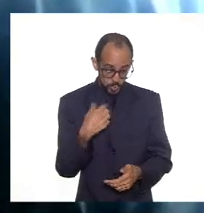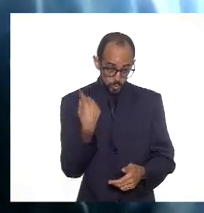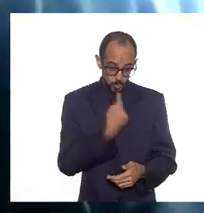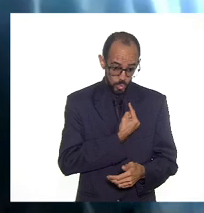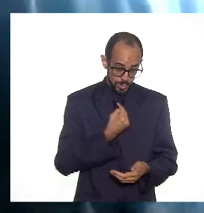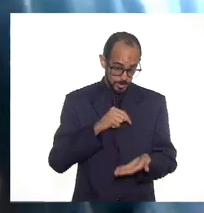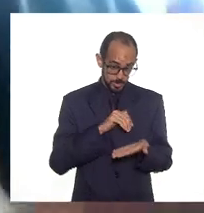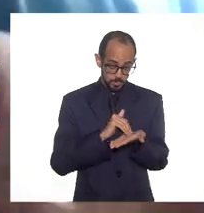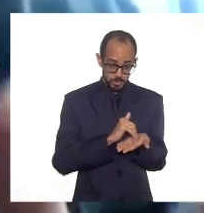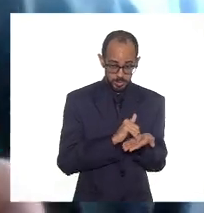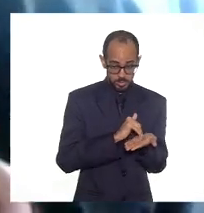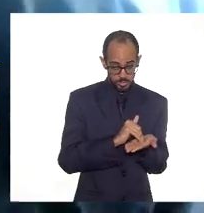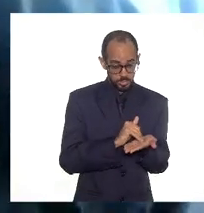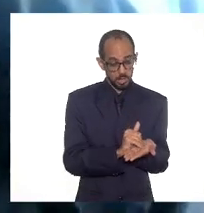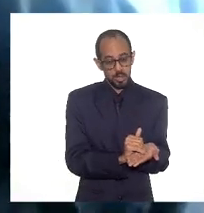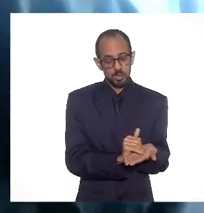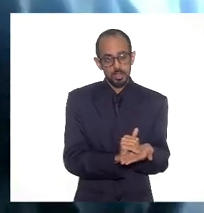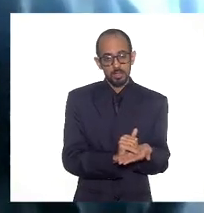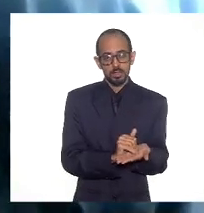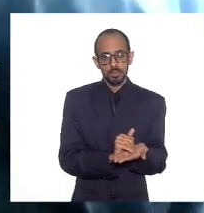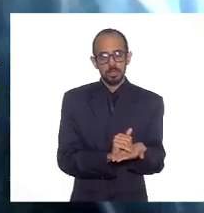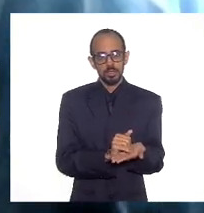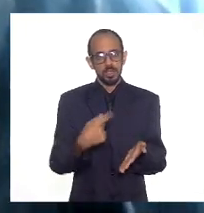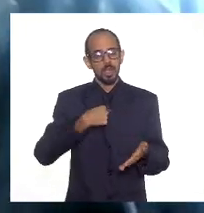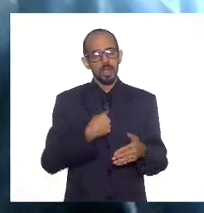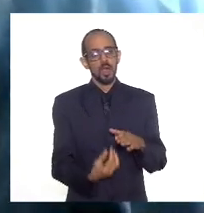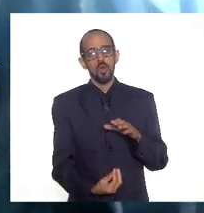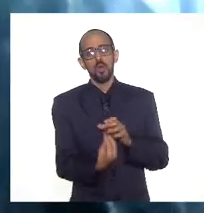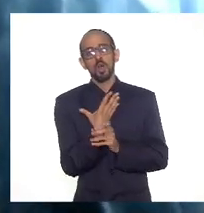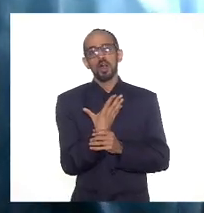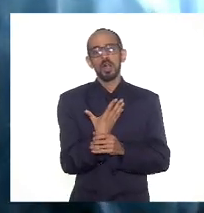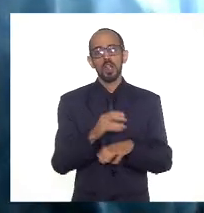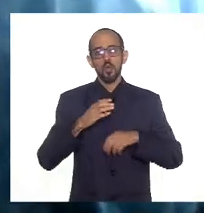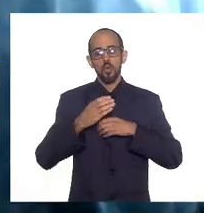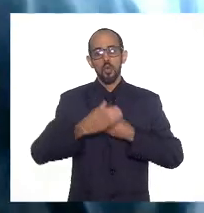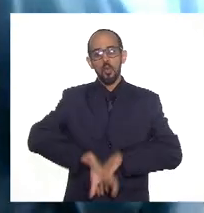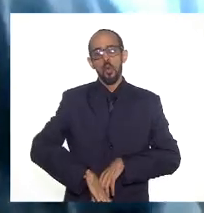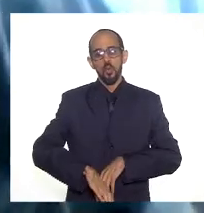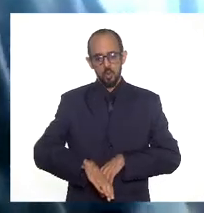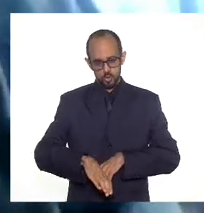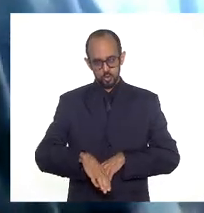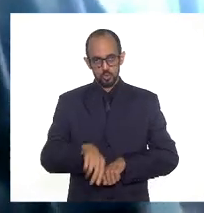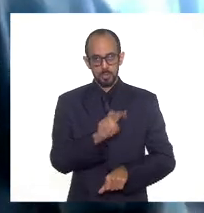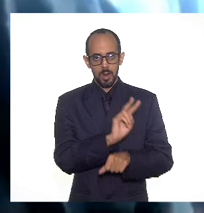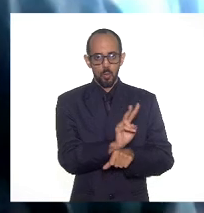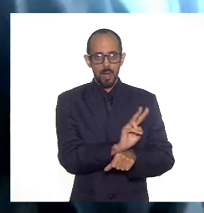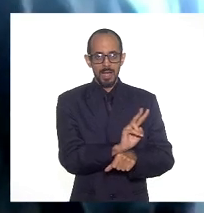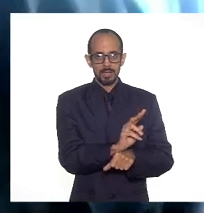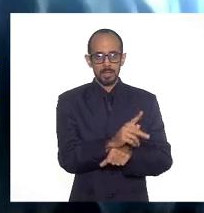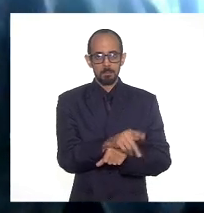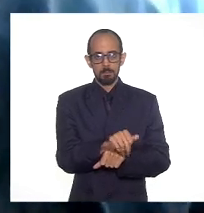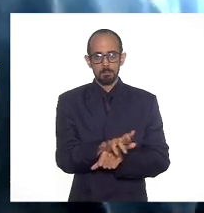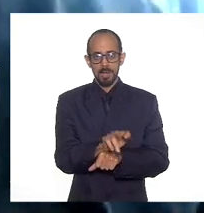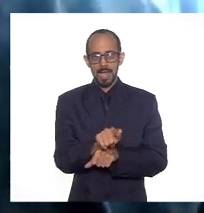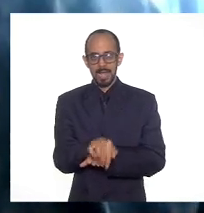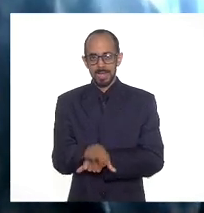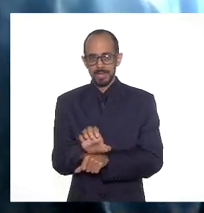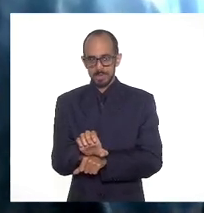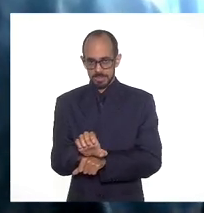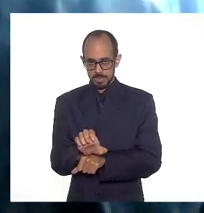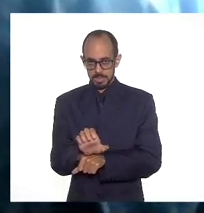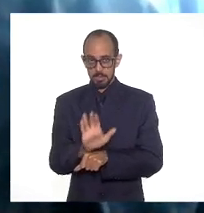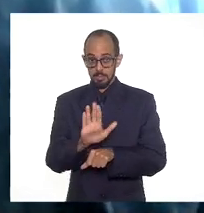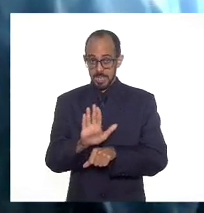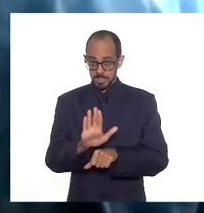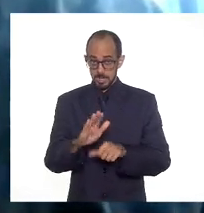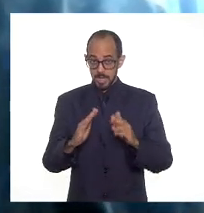secretaria, nós criamos um concurso para guarda-parque. Infelizmente, na época, a Casa